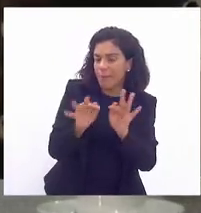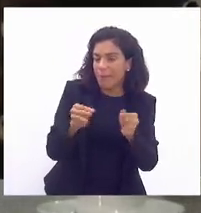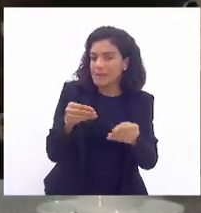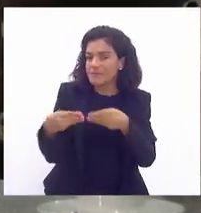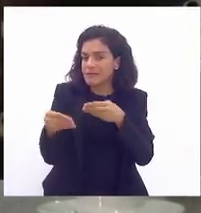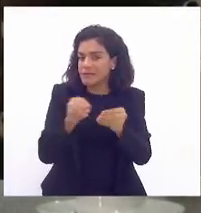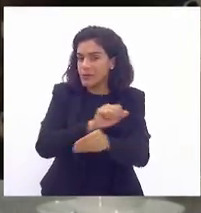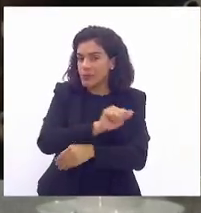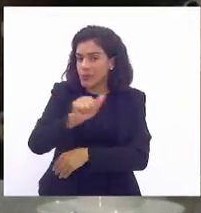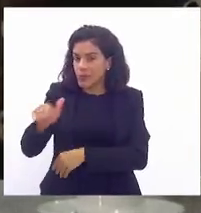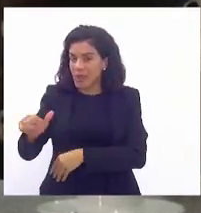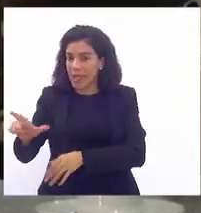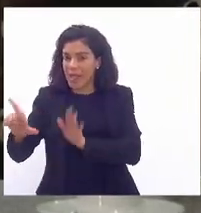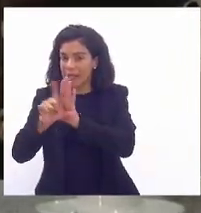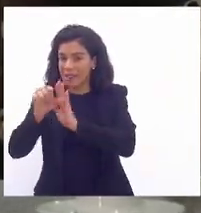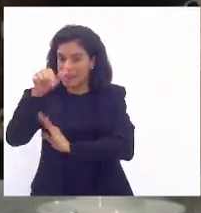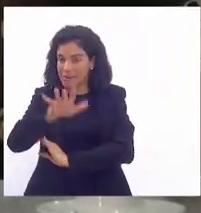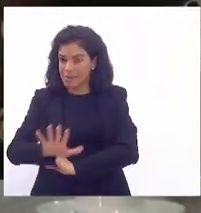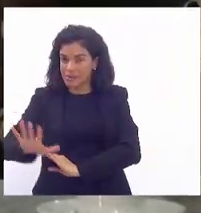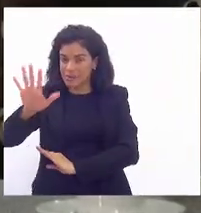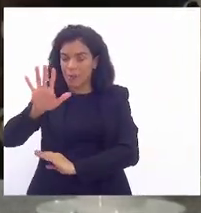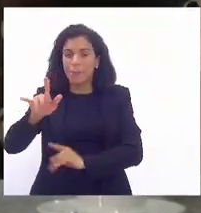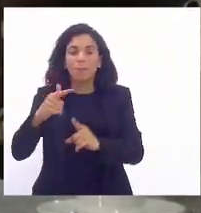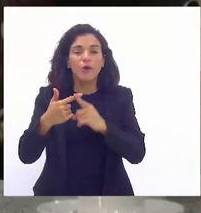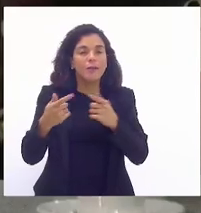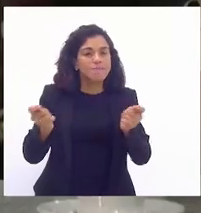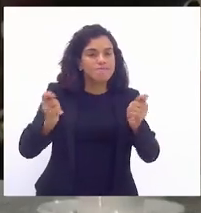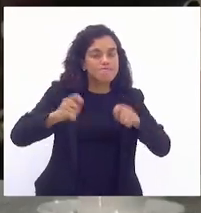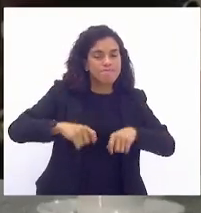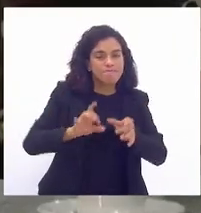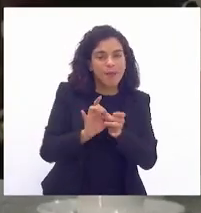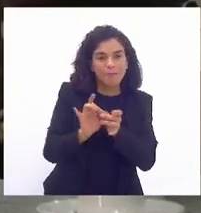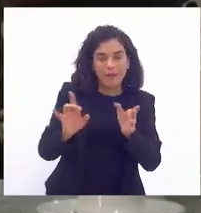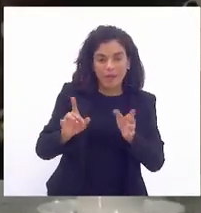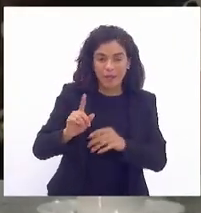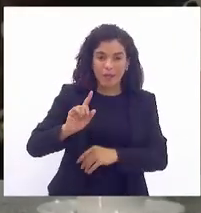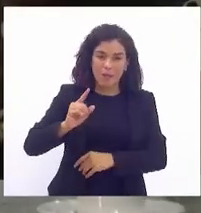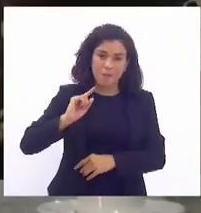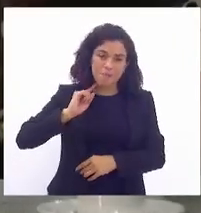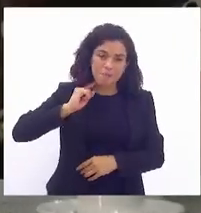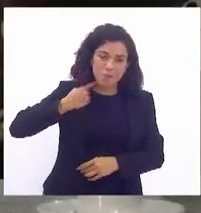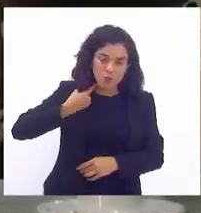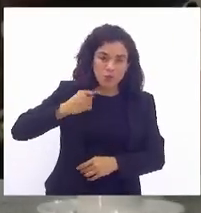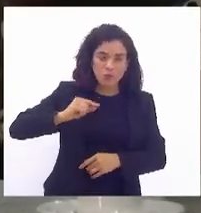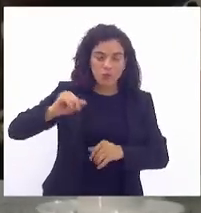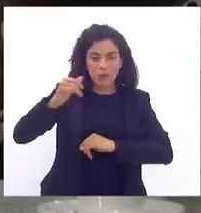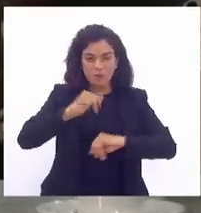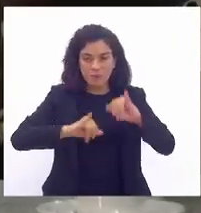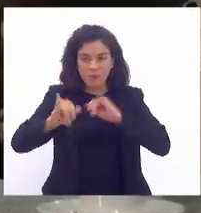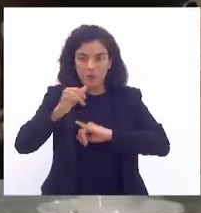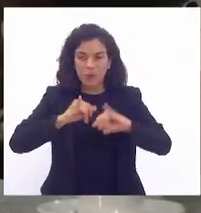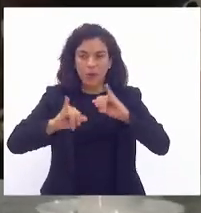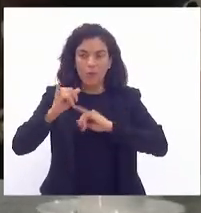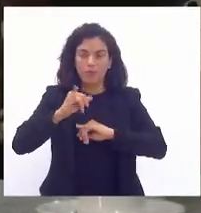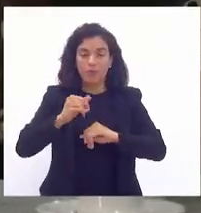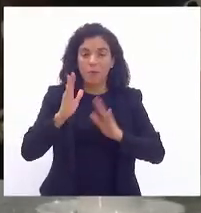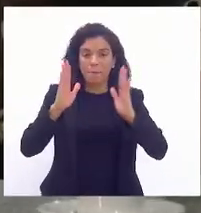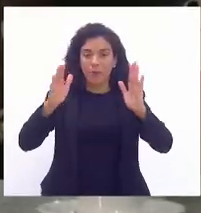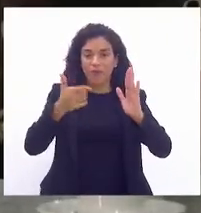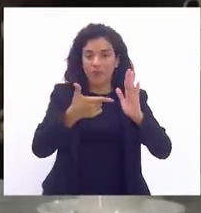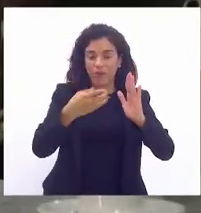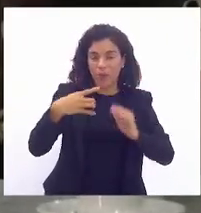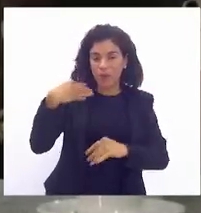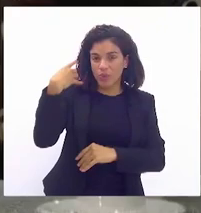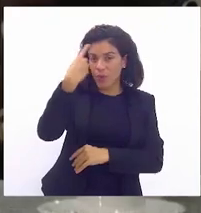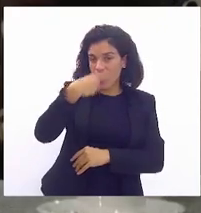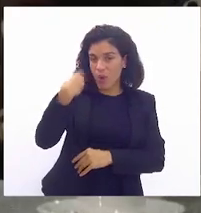que a legislação nacional. Porque permite que os poluentes abastados ali no período de 24 horas